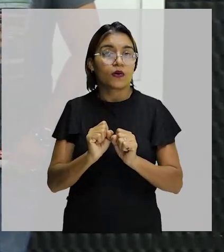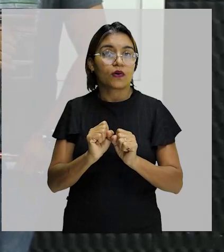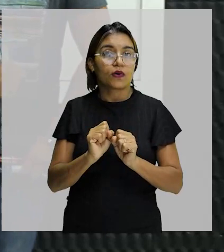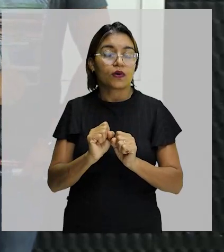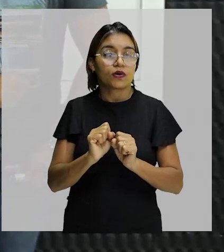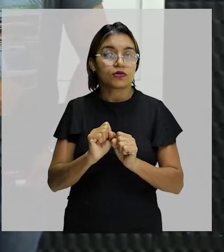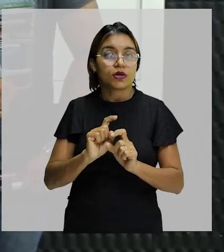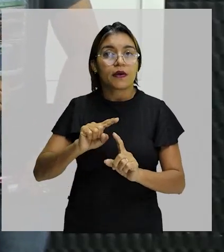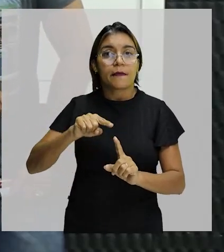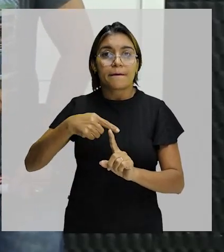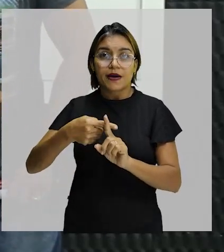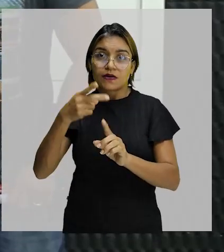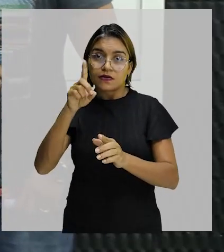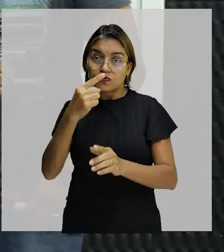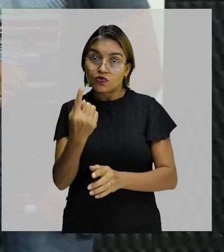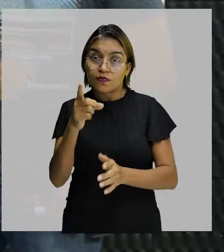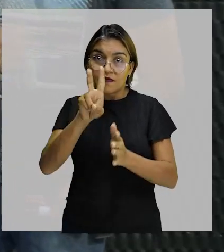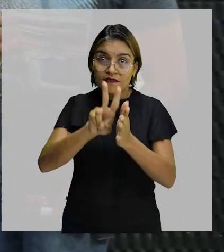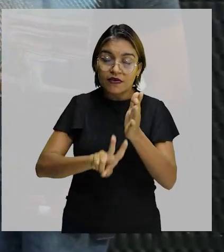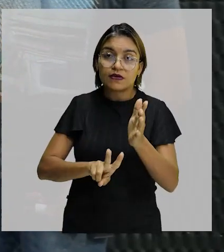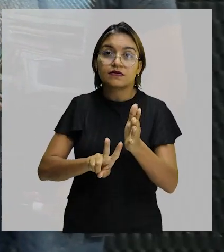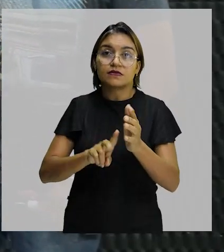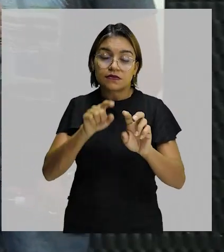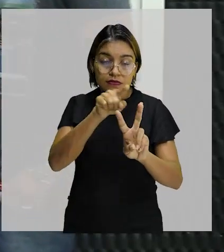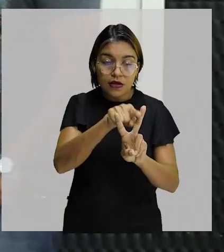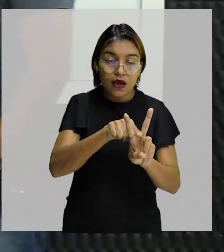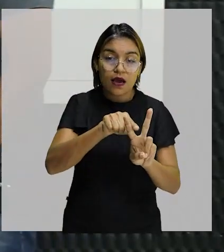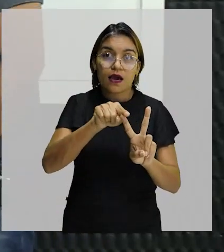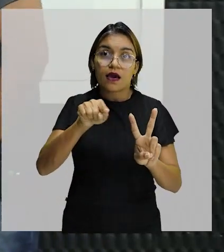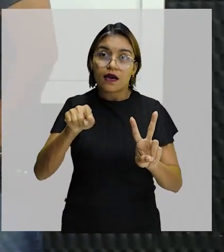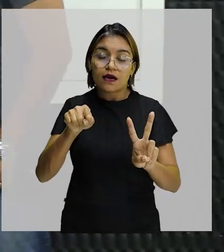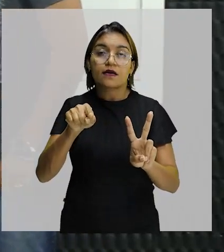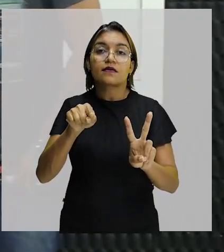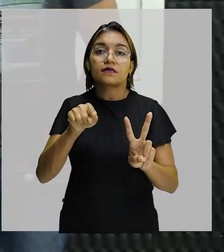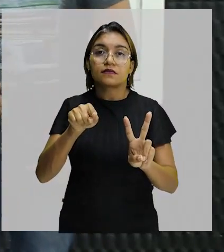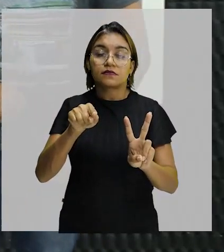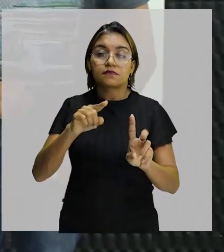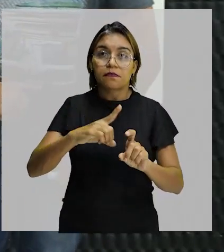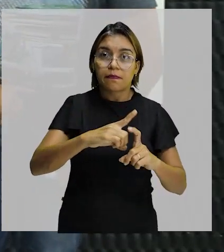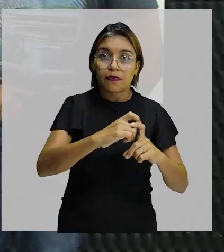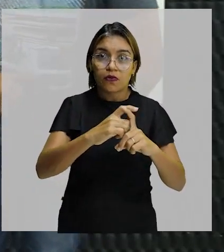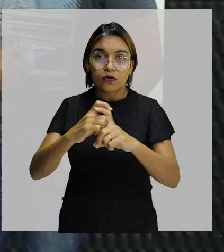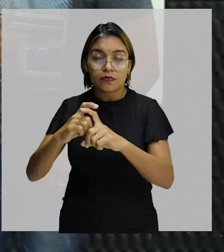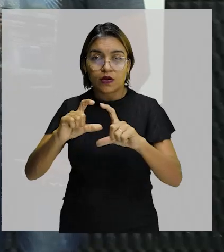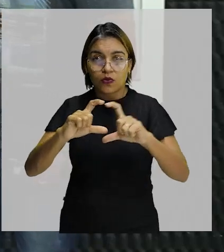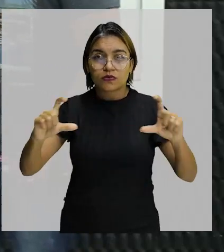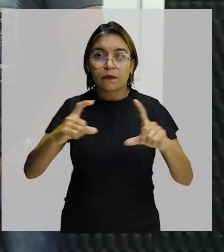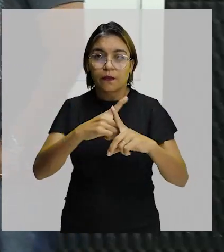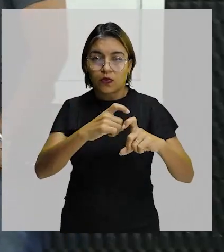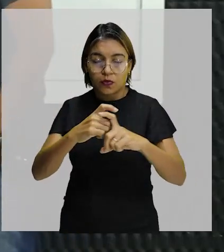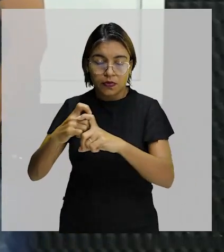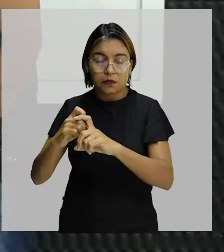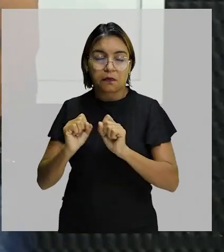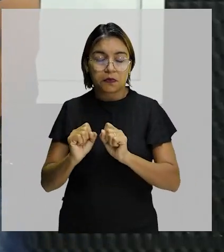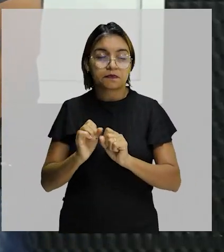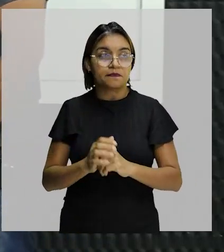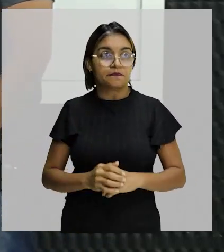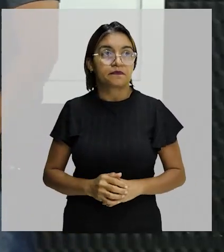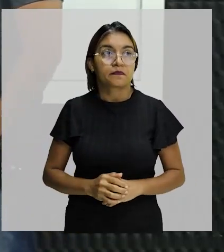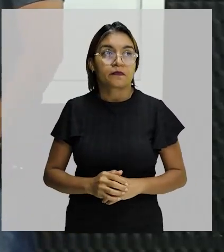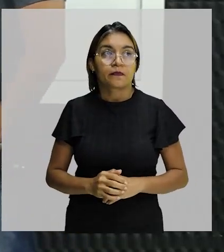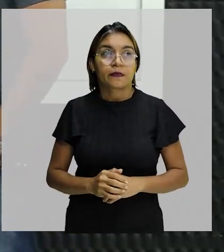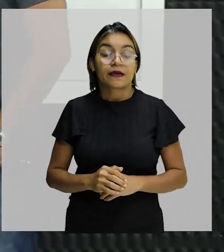uma vez raiz da sua equação polinomial, da sua equação algébrica. Certo? Galera,